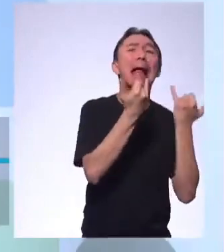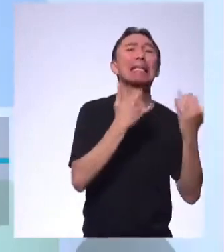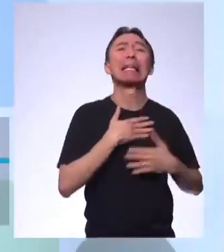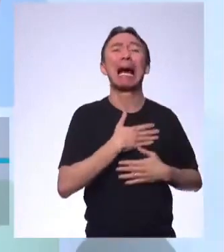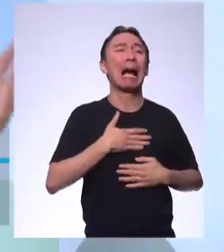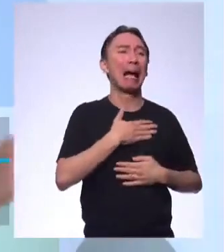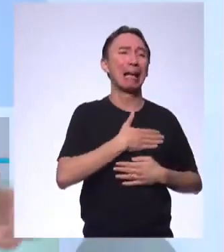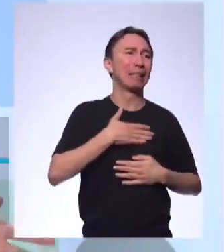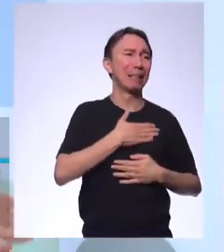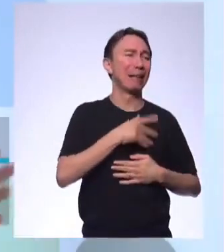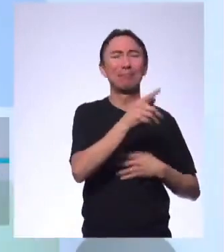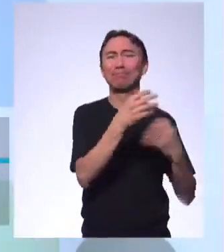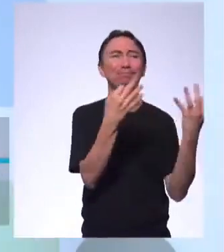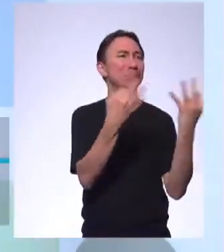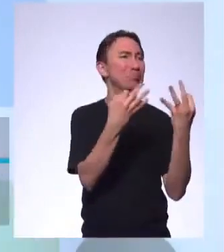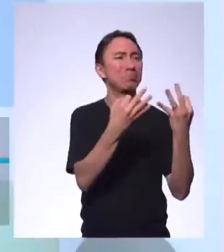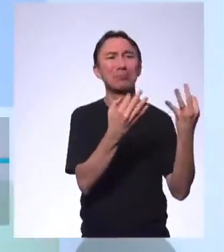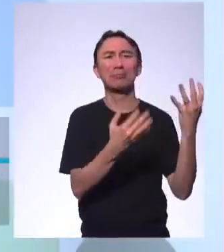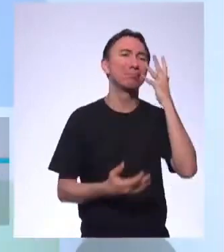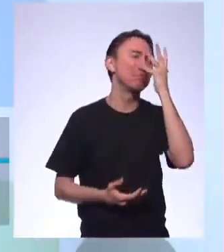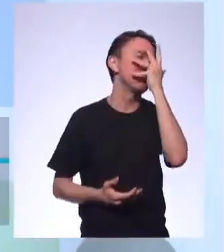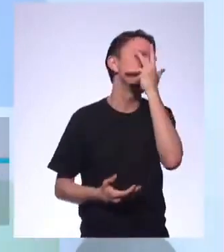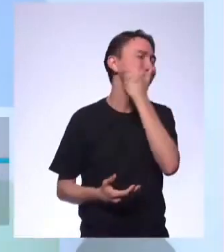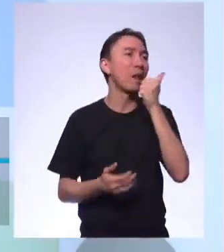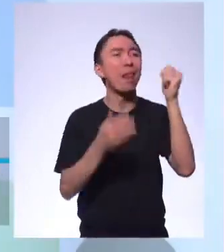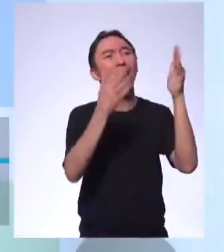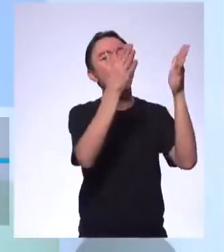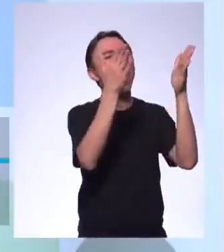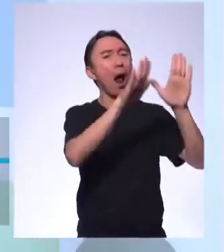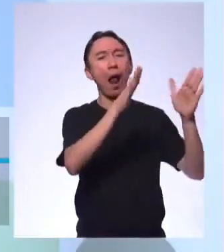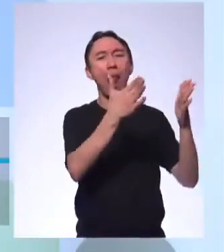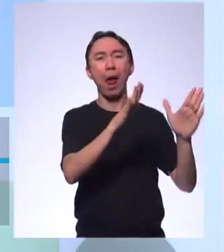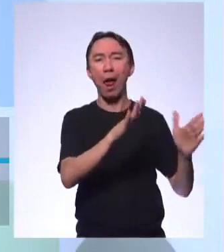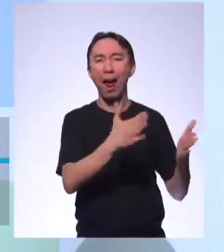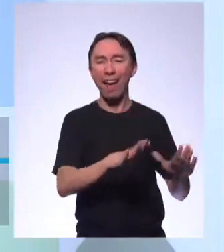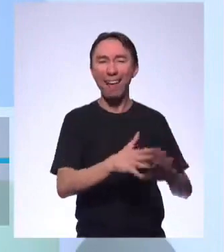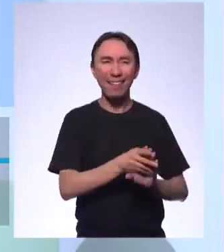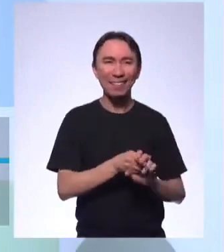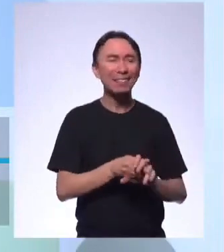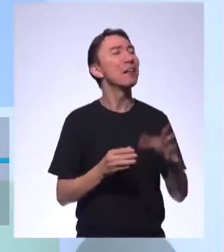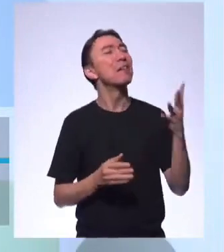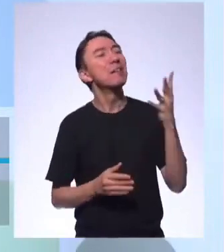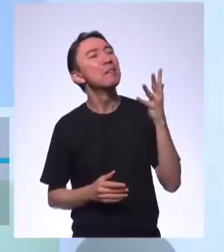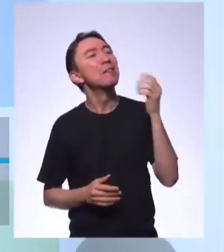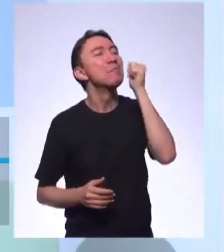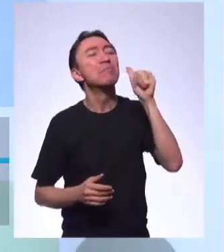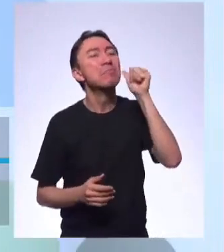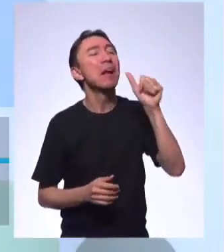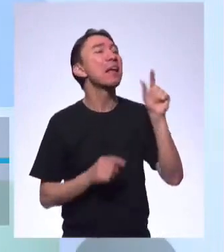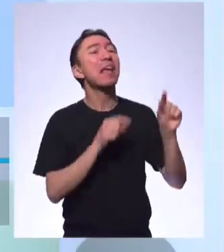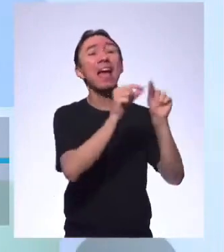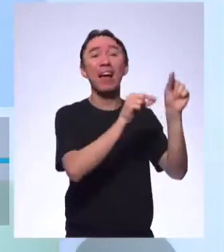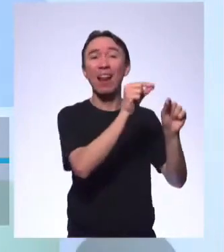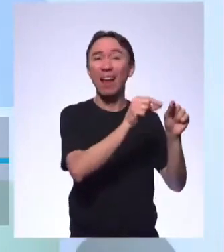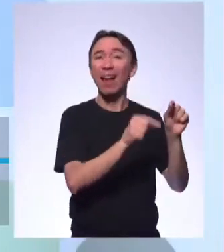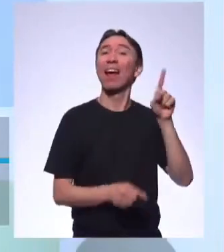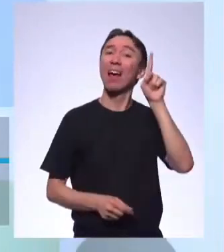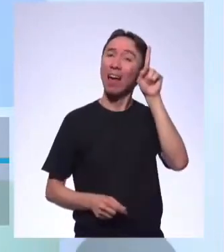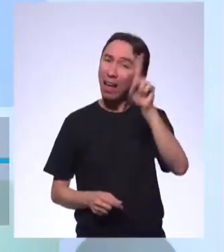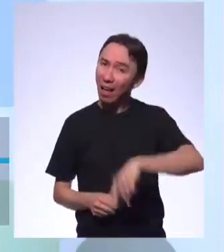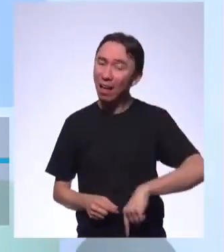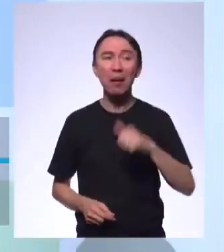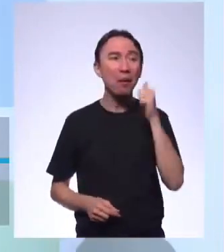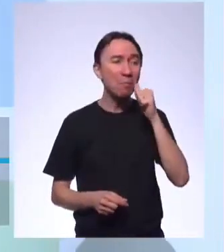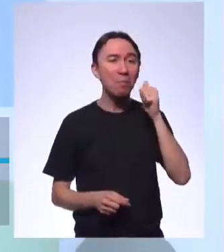amava, perfeita, né? Bem a mulher idealizada do romantismo. E que mulher é essa, gente? É a mulher negra.